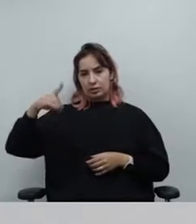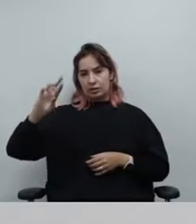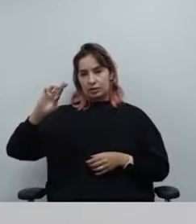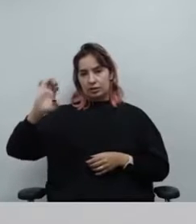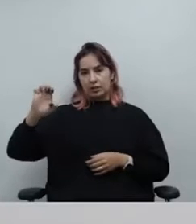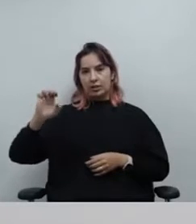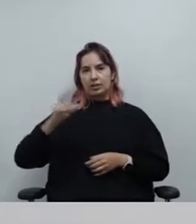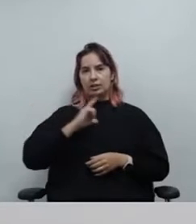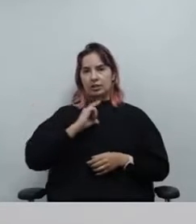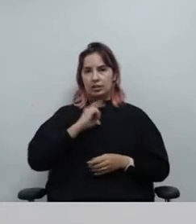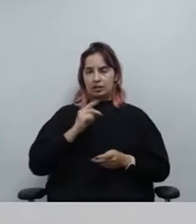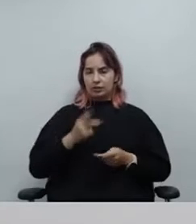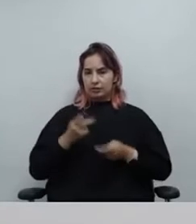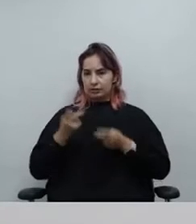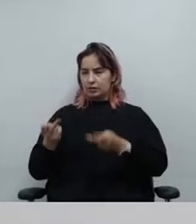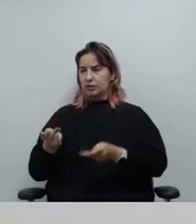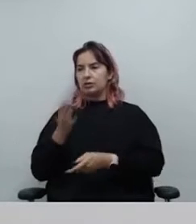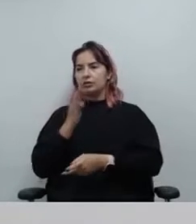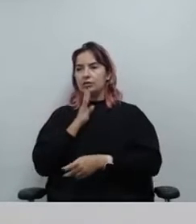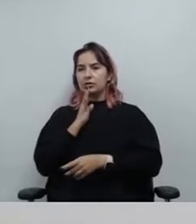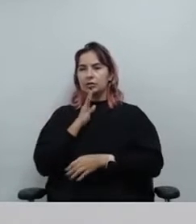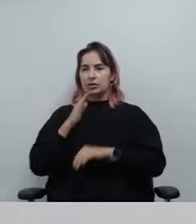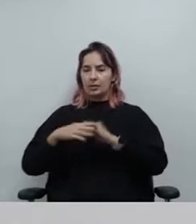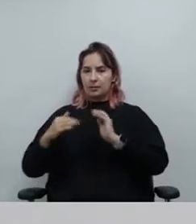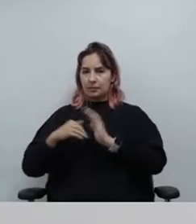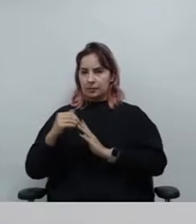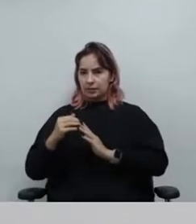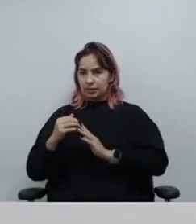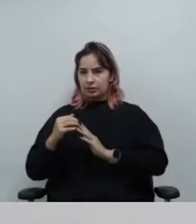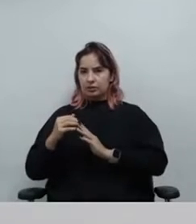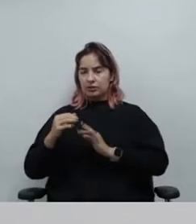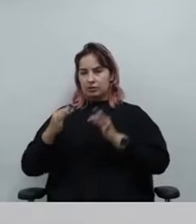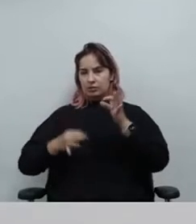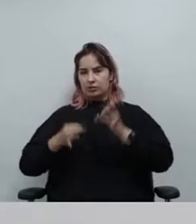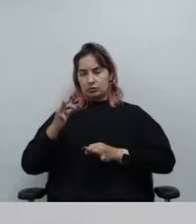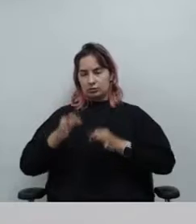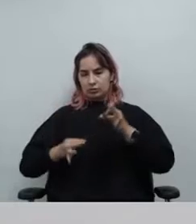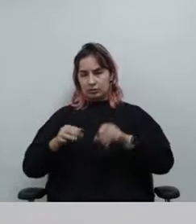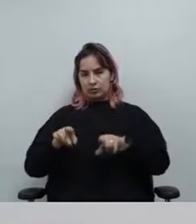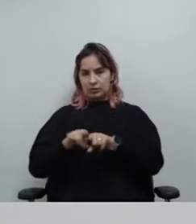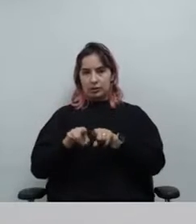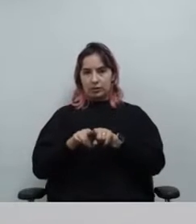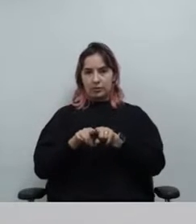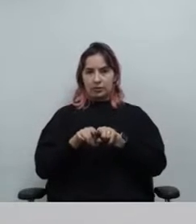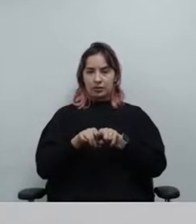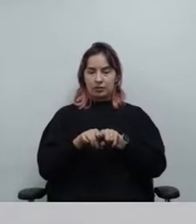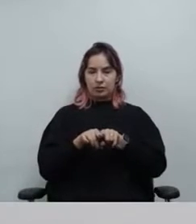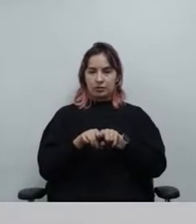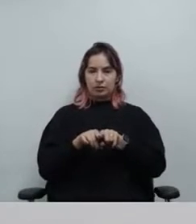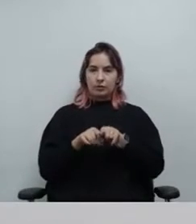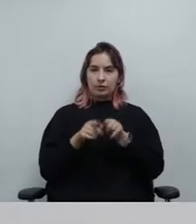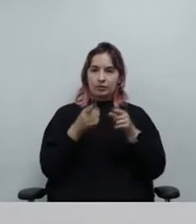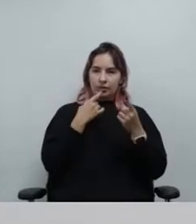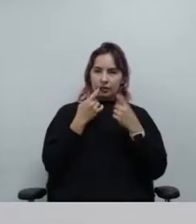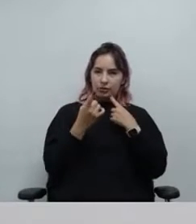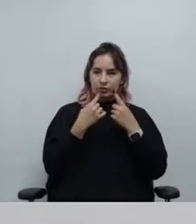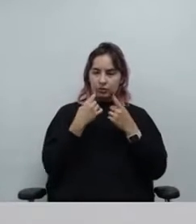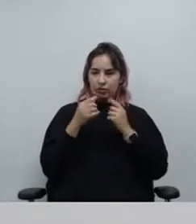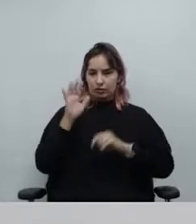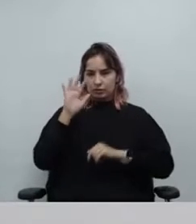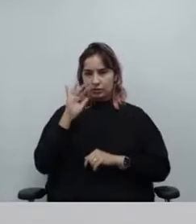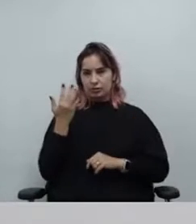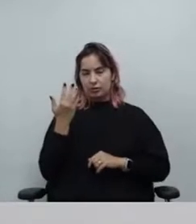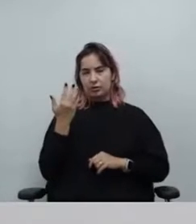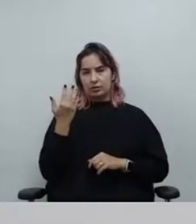Poder Judiciário Paulista para conhecer práticas de justiça restaurativa. Além do diálogo que foi